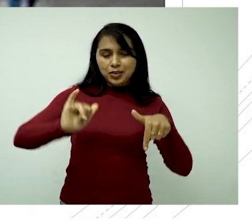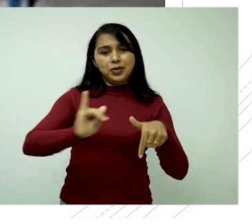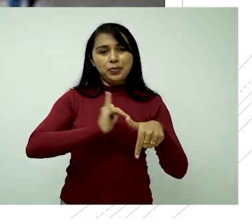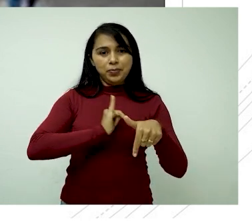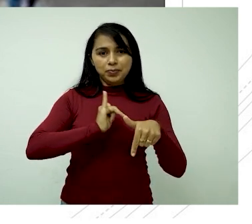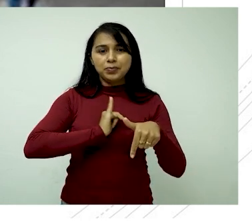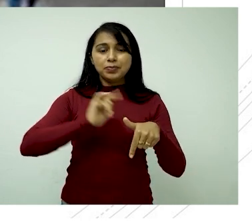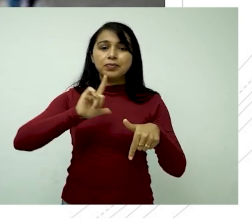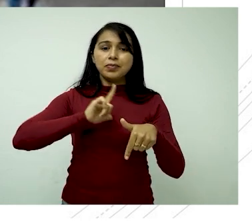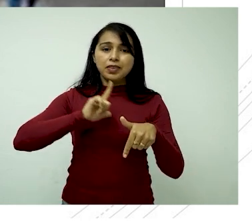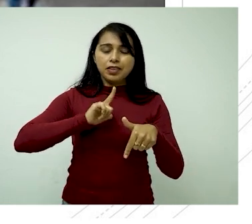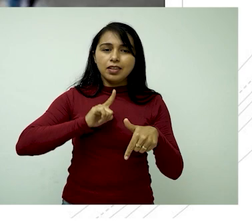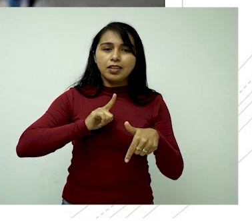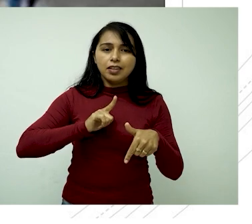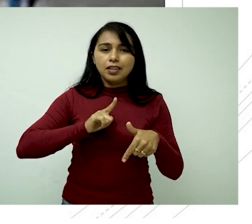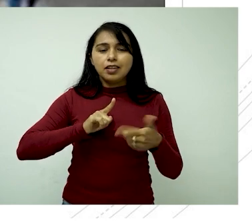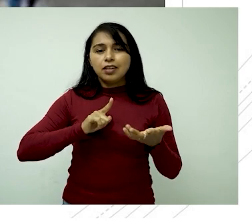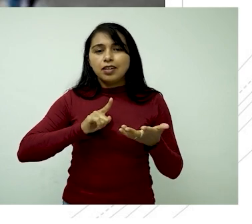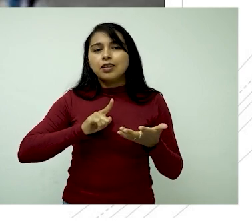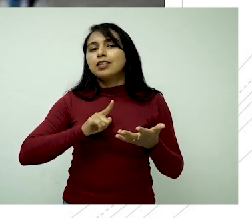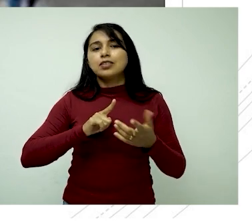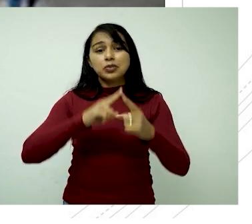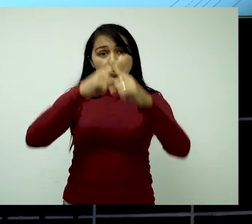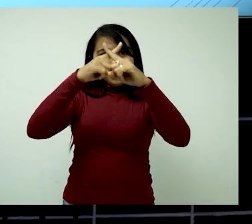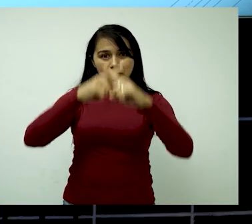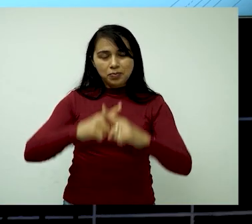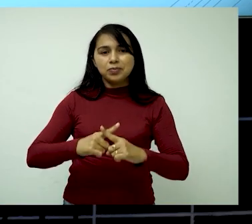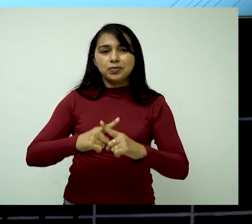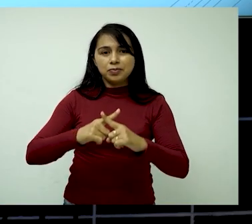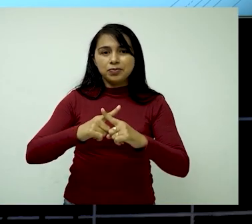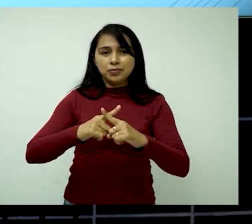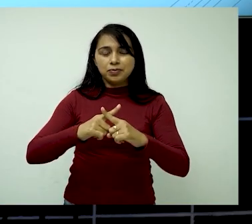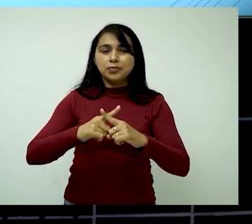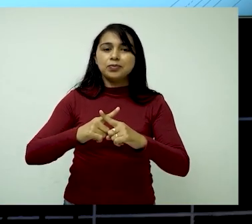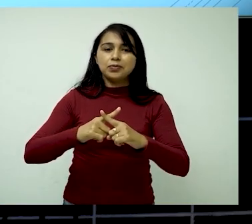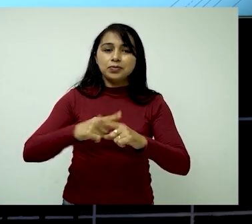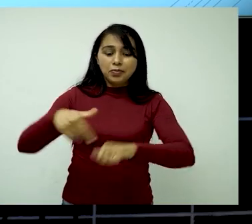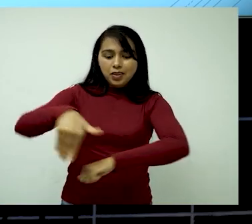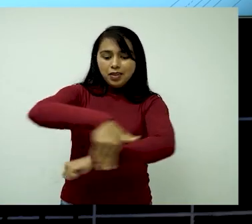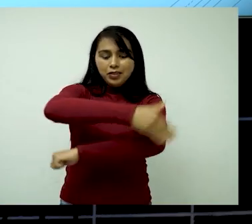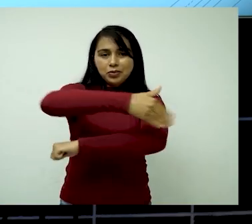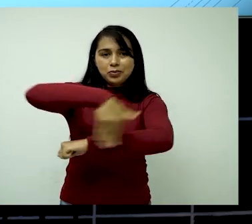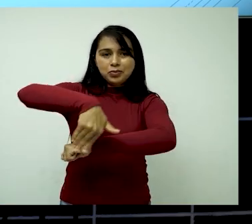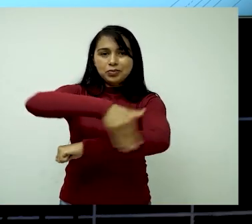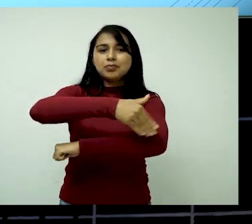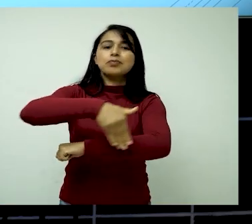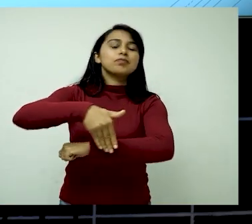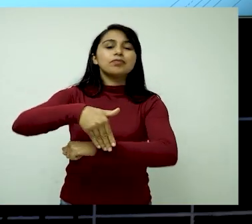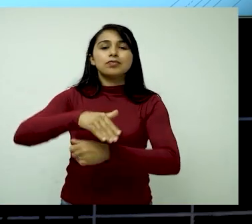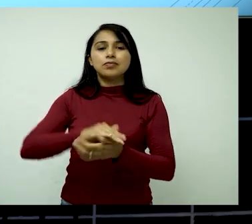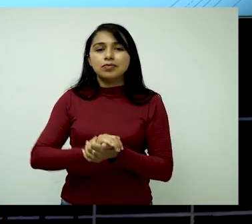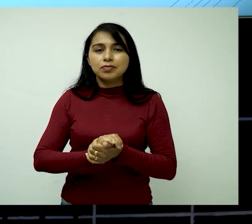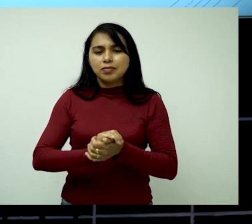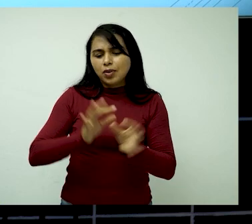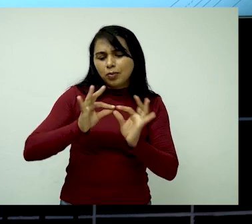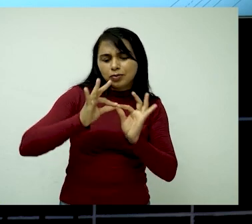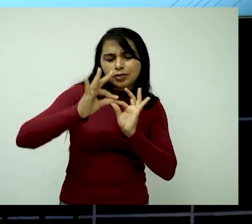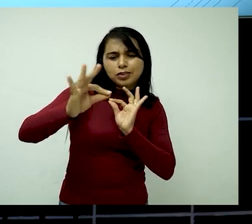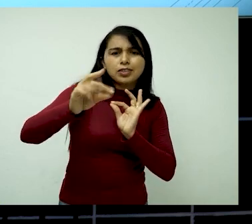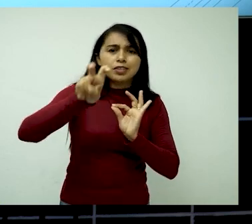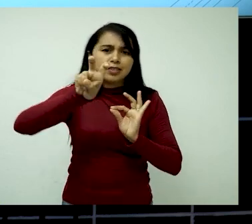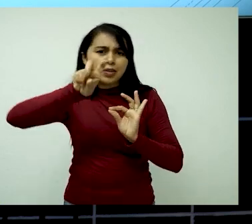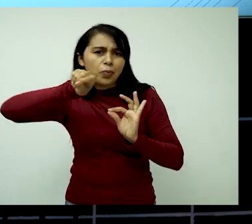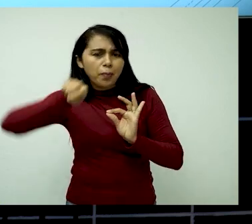aqui na nossa cidade de Imperatriz nós temos também muitas provas de fundo, tá? Aonde a gente